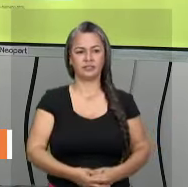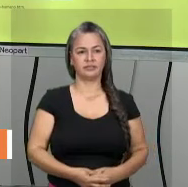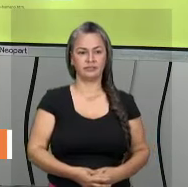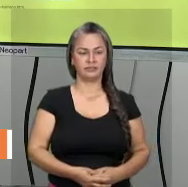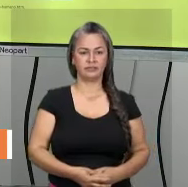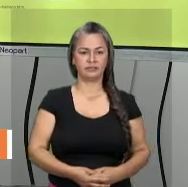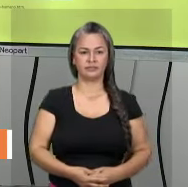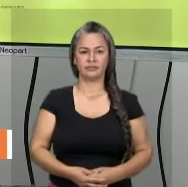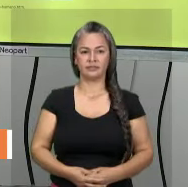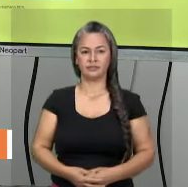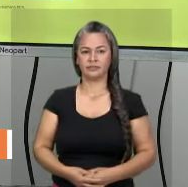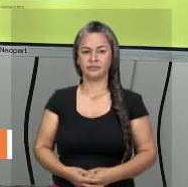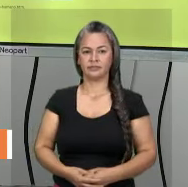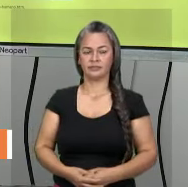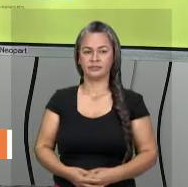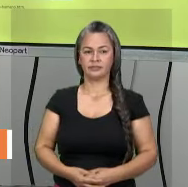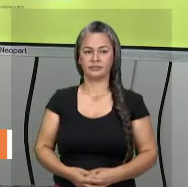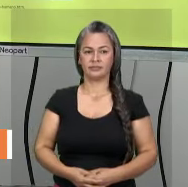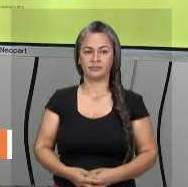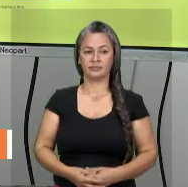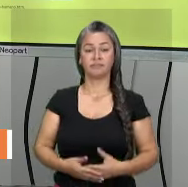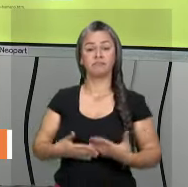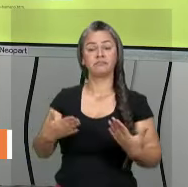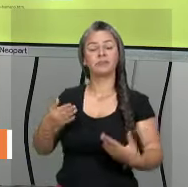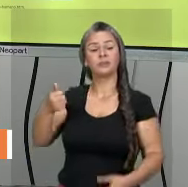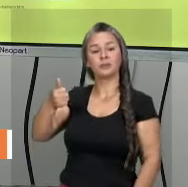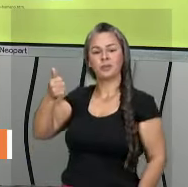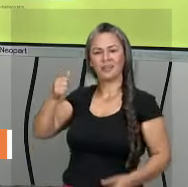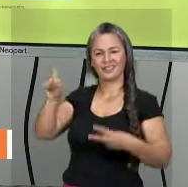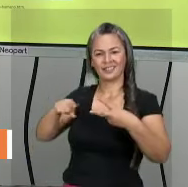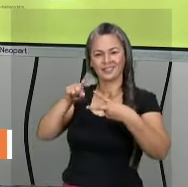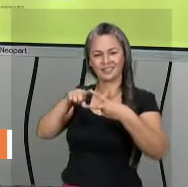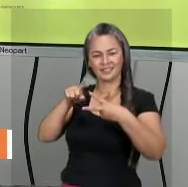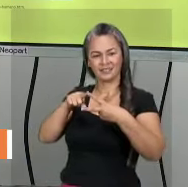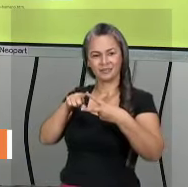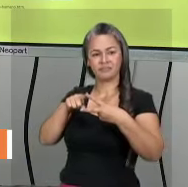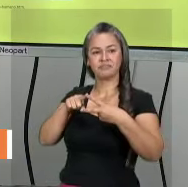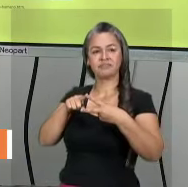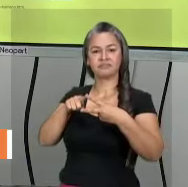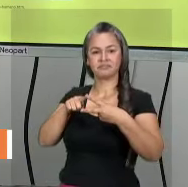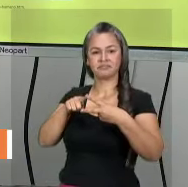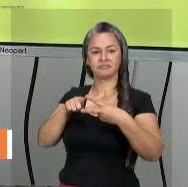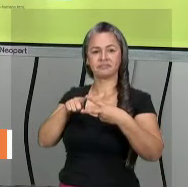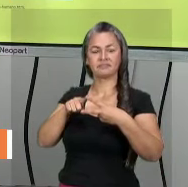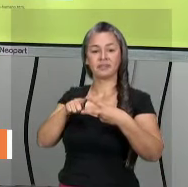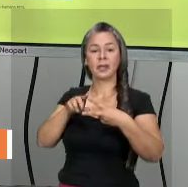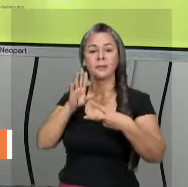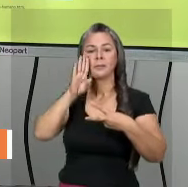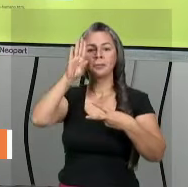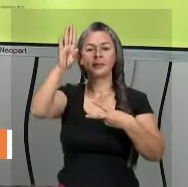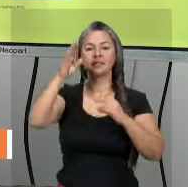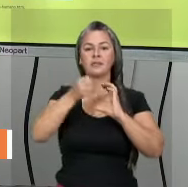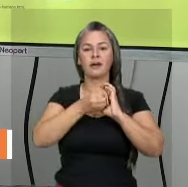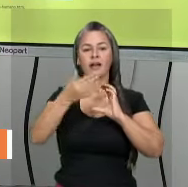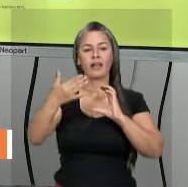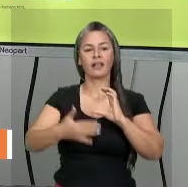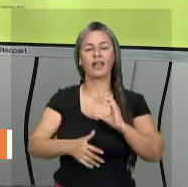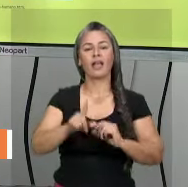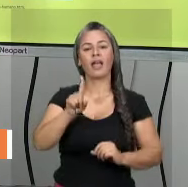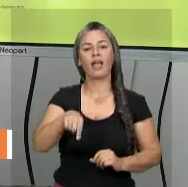Então, no esqueleto axial, a grande característica dele é que ele tem